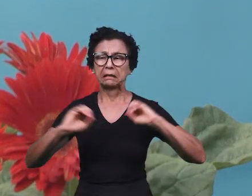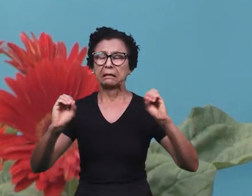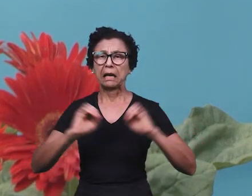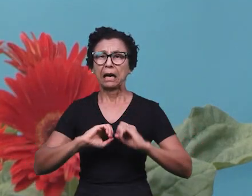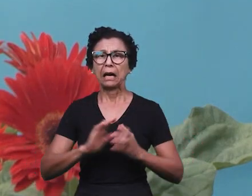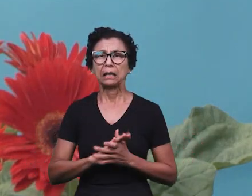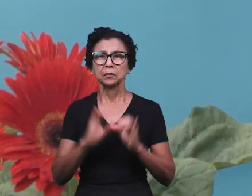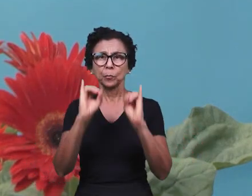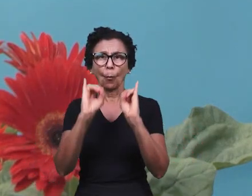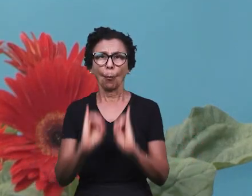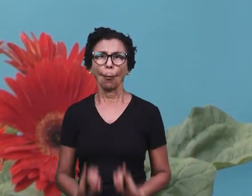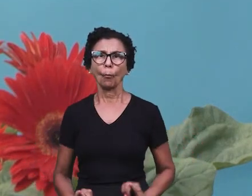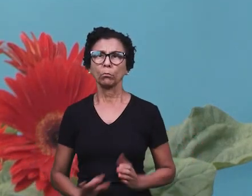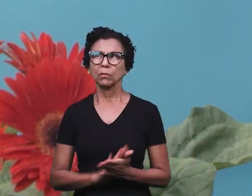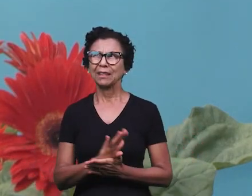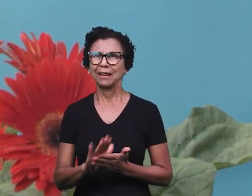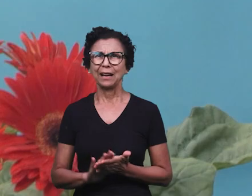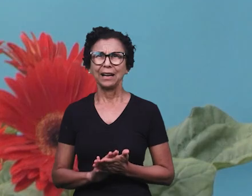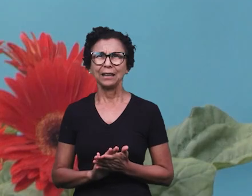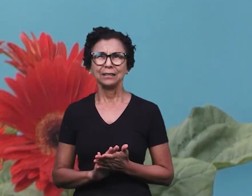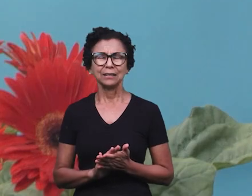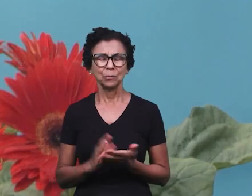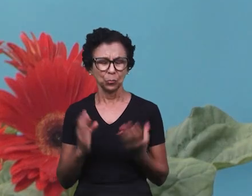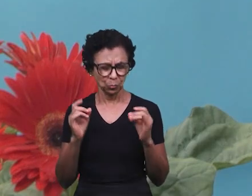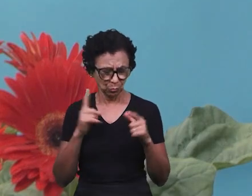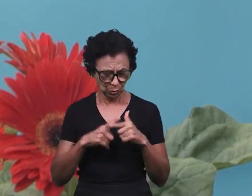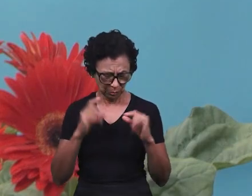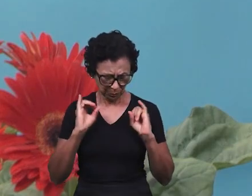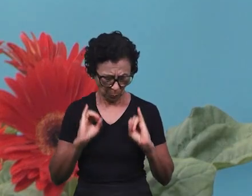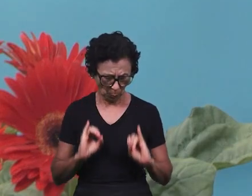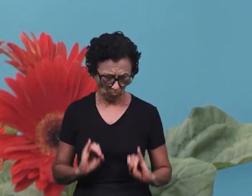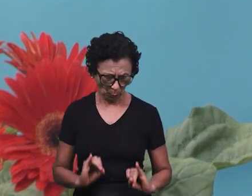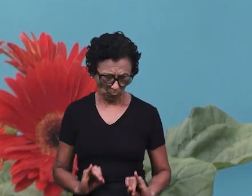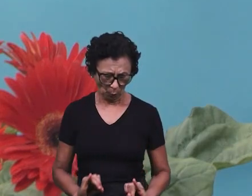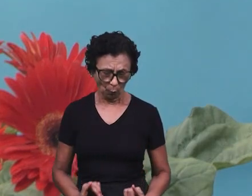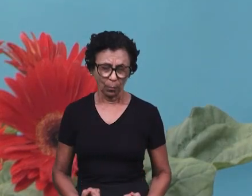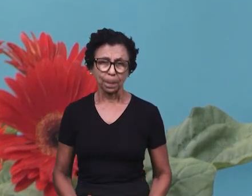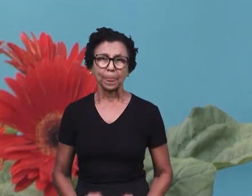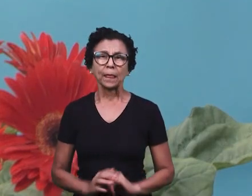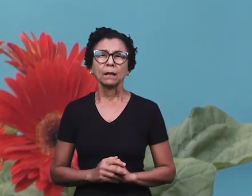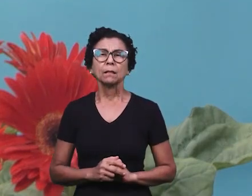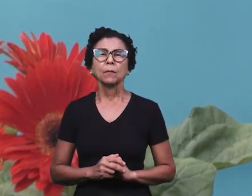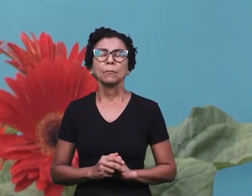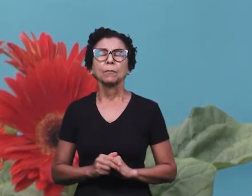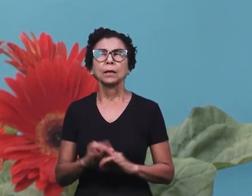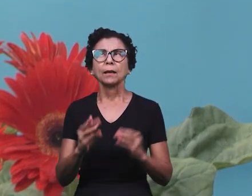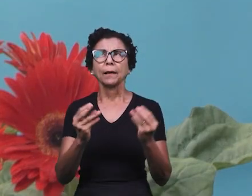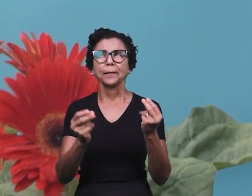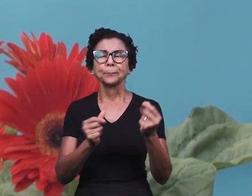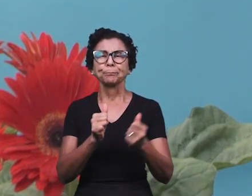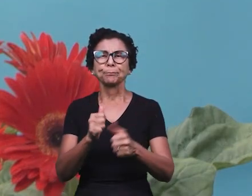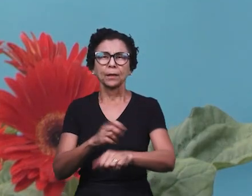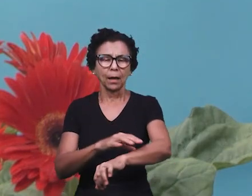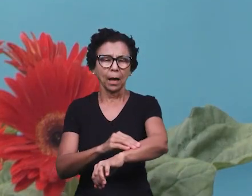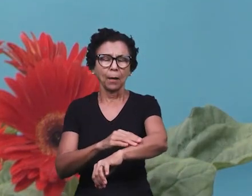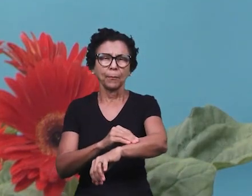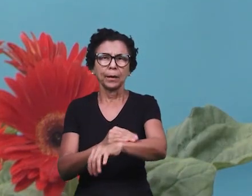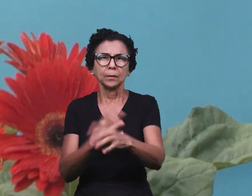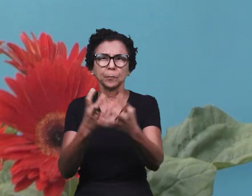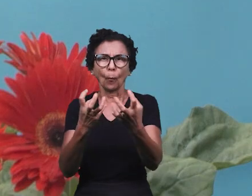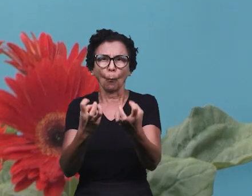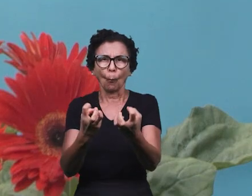muito peso. E geralmente também ocorre uma desidratação aí em função de toda essa perda do paciente.